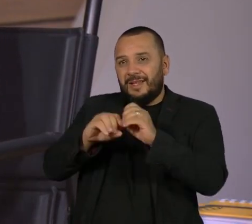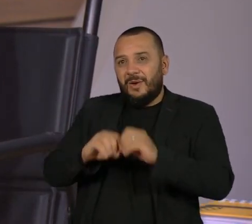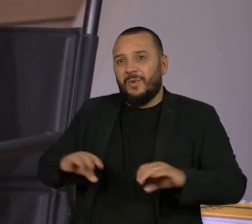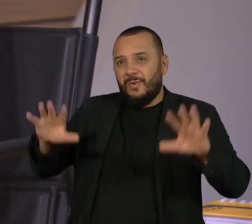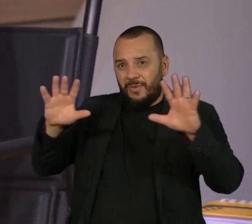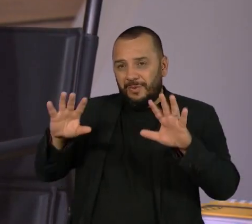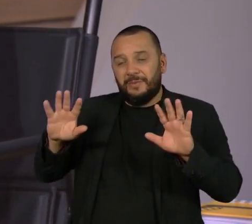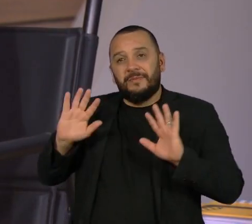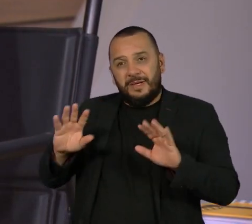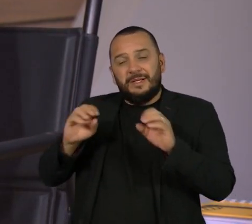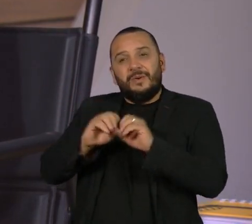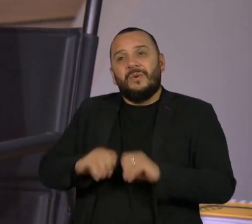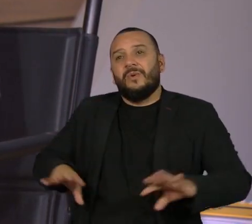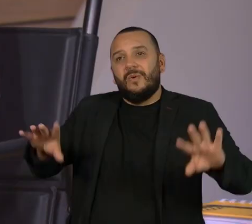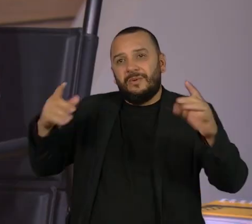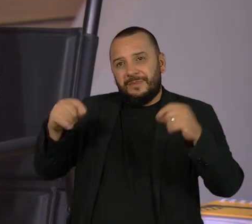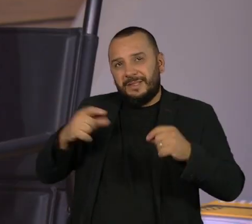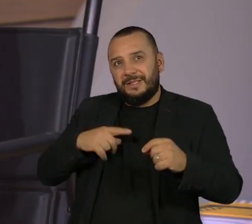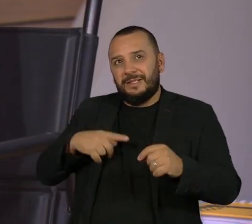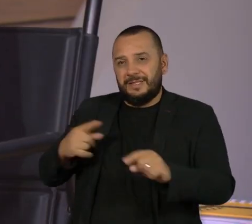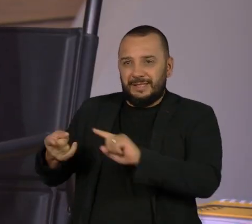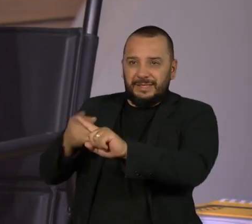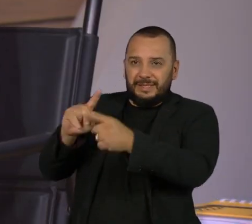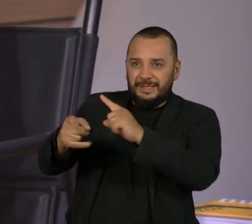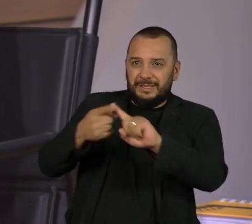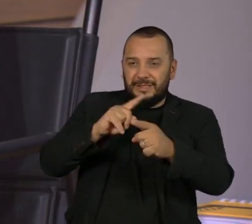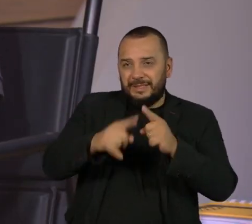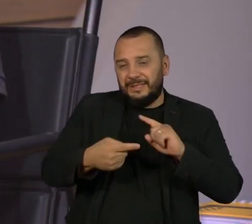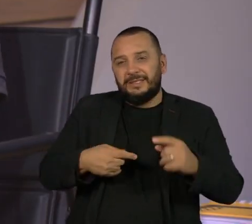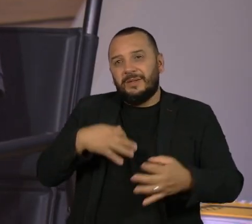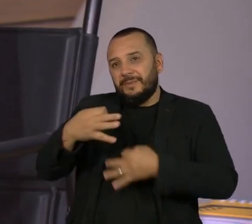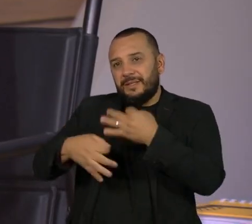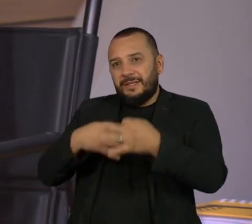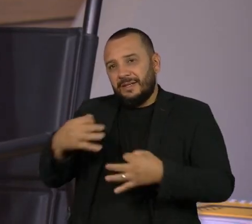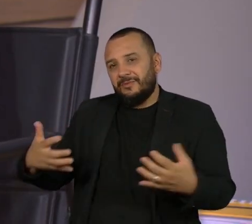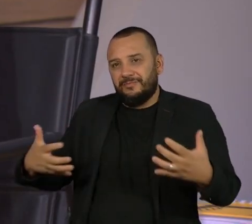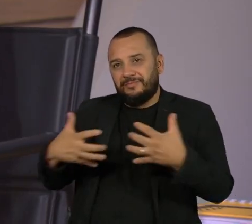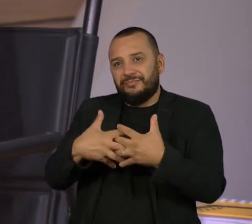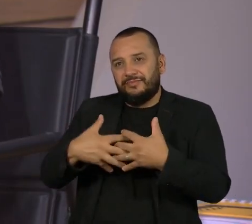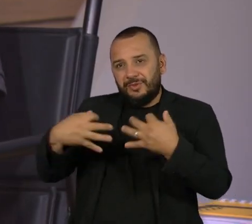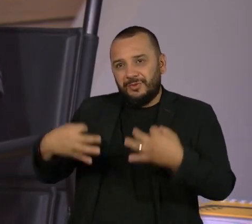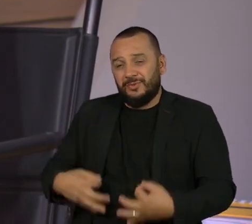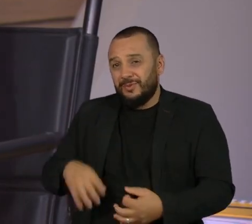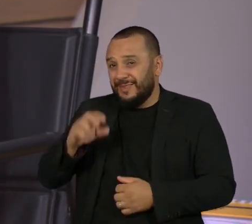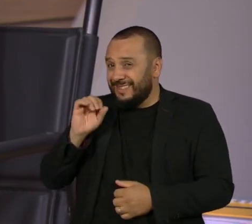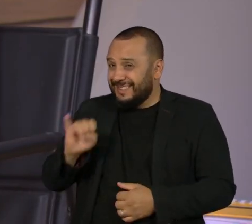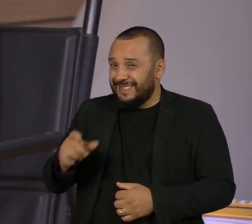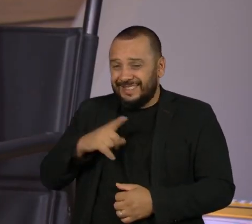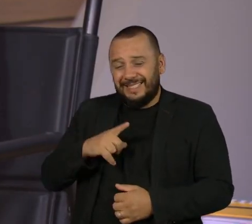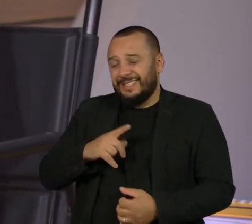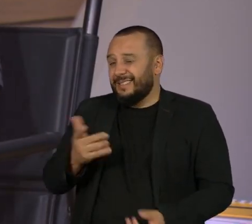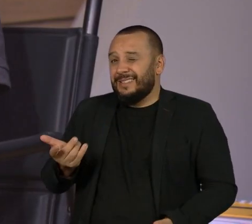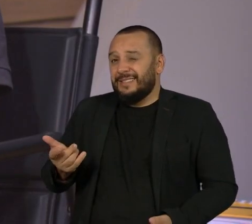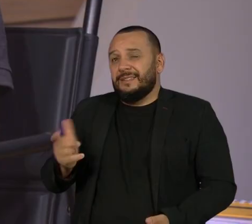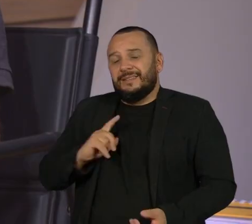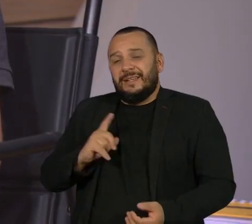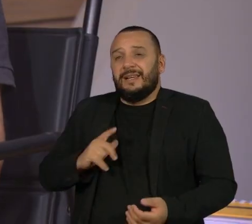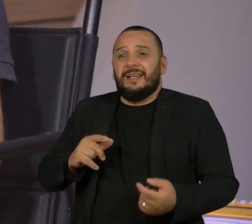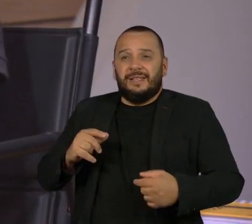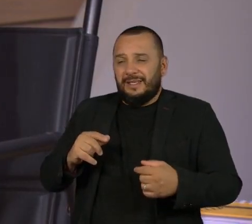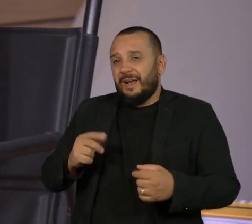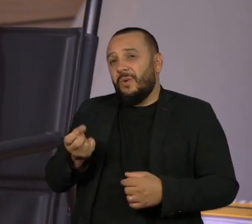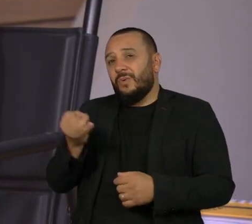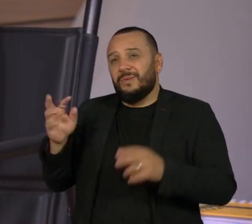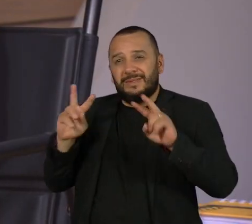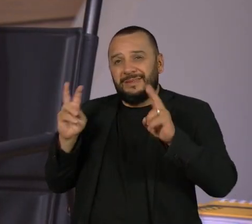por consenso. Se tiver um dissenso em alguma das discussões, ou você coloca em colchetes e discute na próxima,